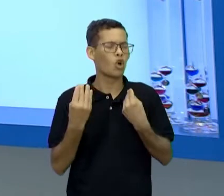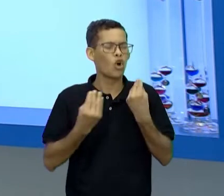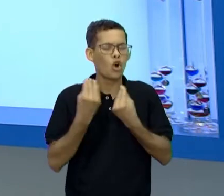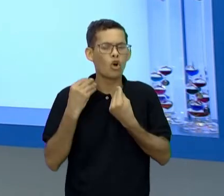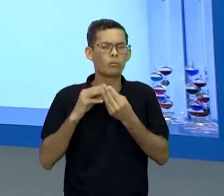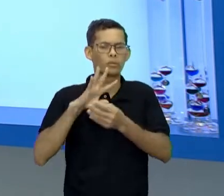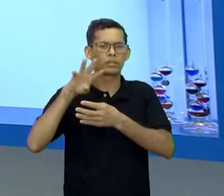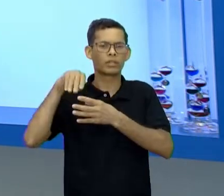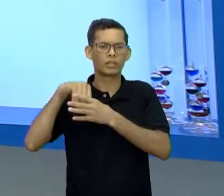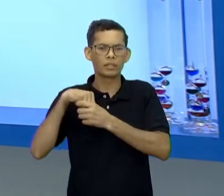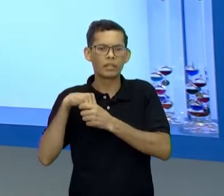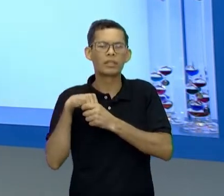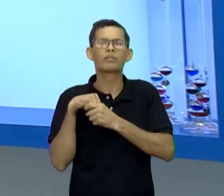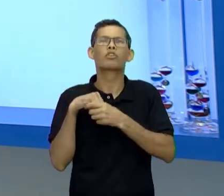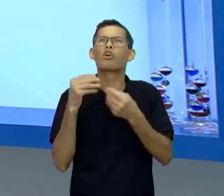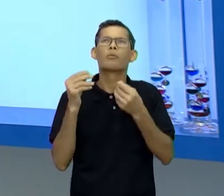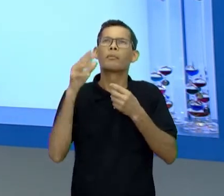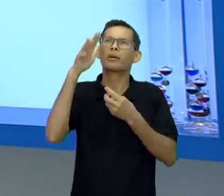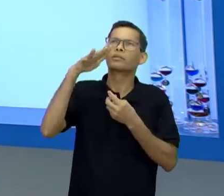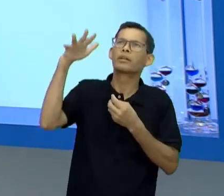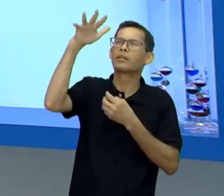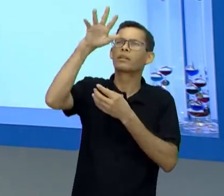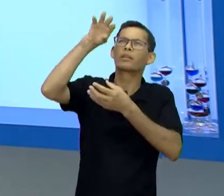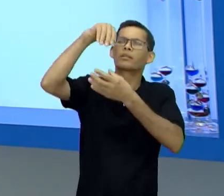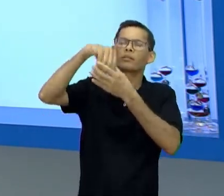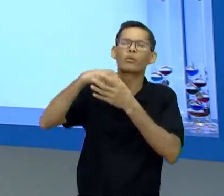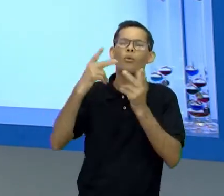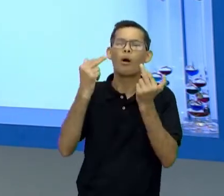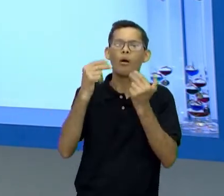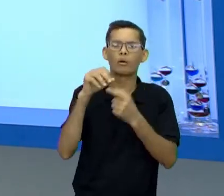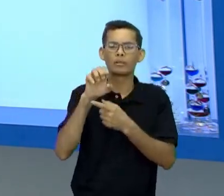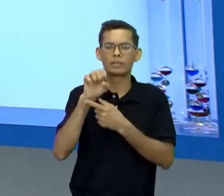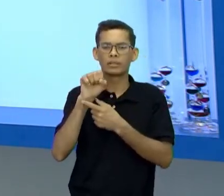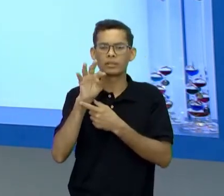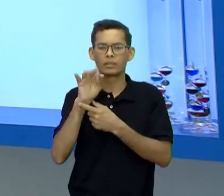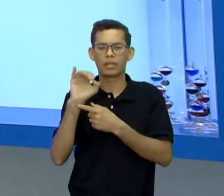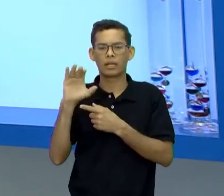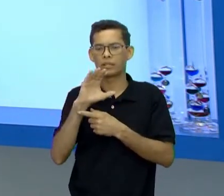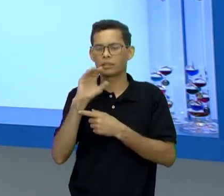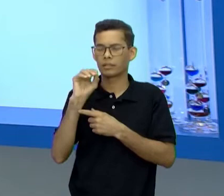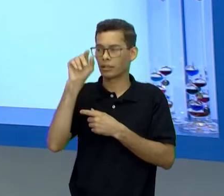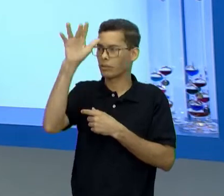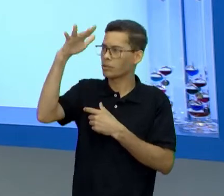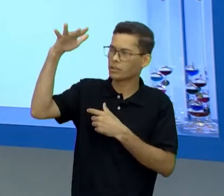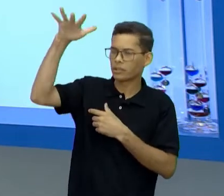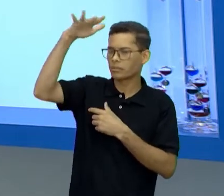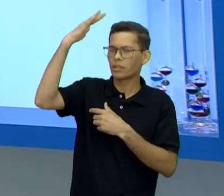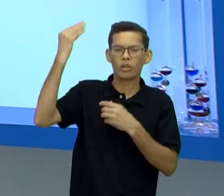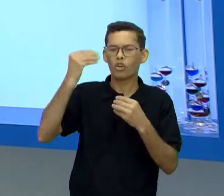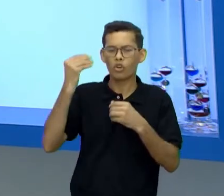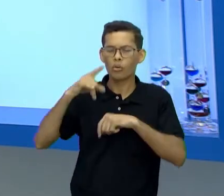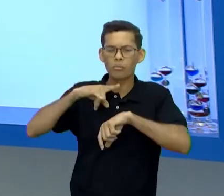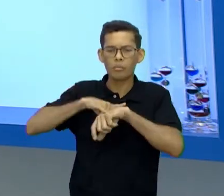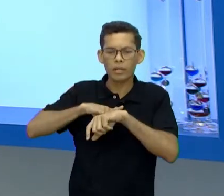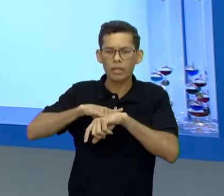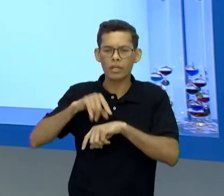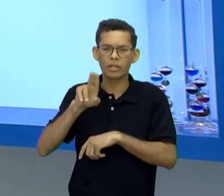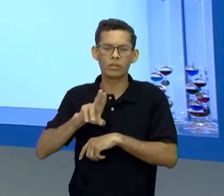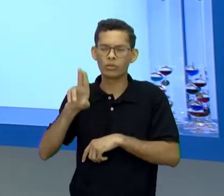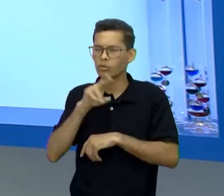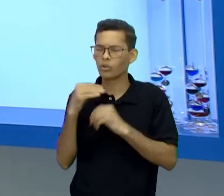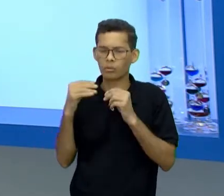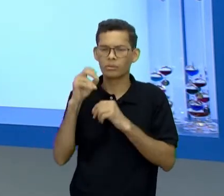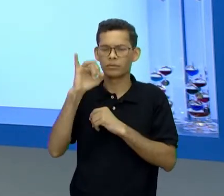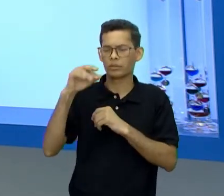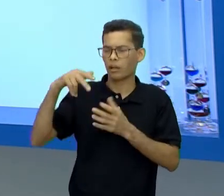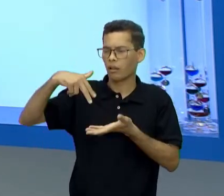é, né, de Marina? Dentro de uma estação espacial, como que é viver lá dentro? Como é que você ir no banheiro lá dentro? A pessoa tem que imaginar, como é que você ir no banheiro naquele estado de fudido,